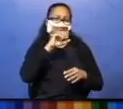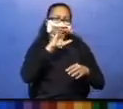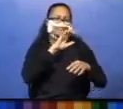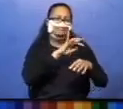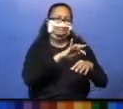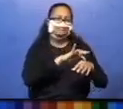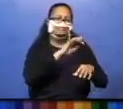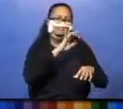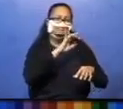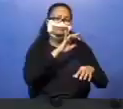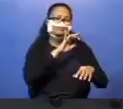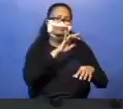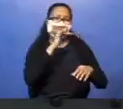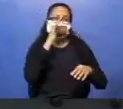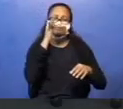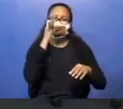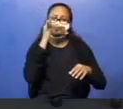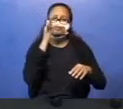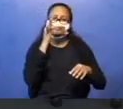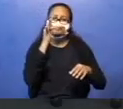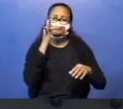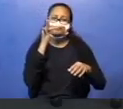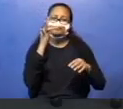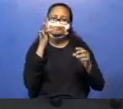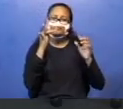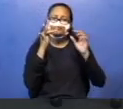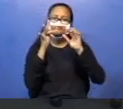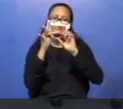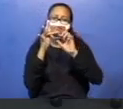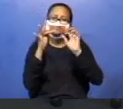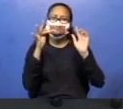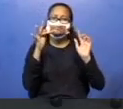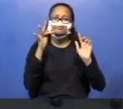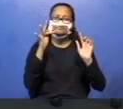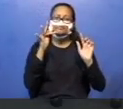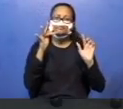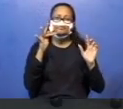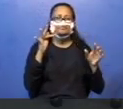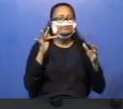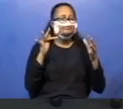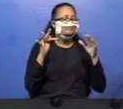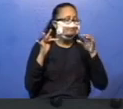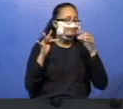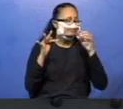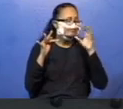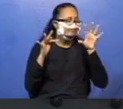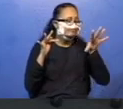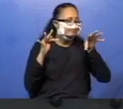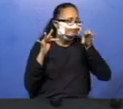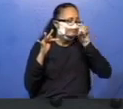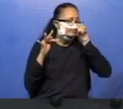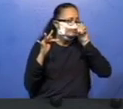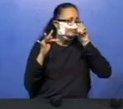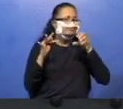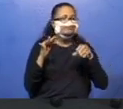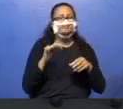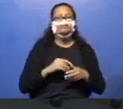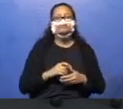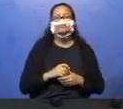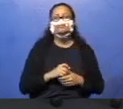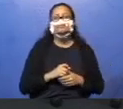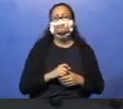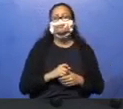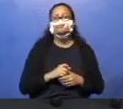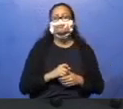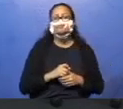tocadas. Todo mundo já passou a mão numa plantinha e depois sentiu o cheiro dela, não já? Olha